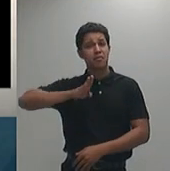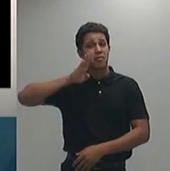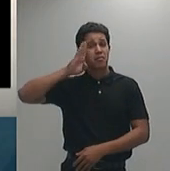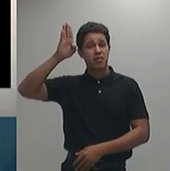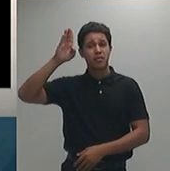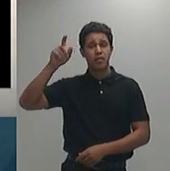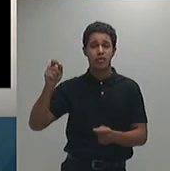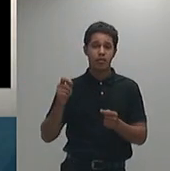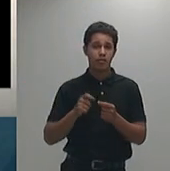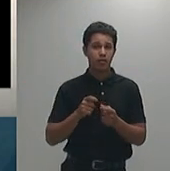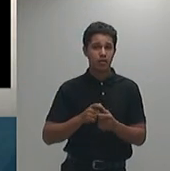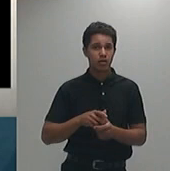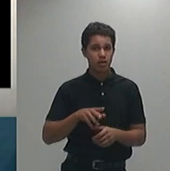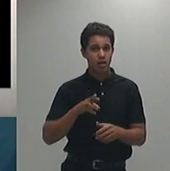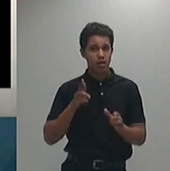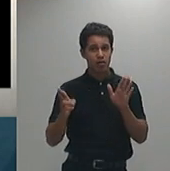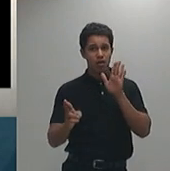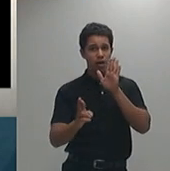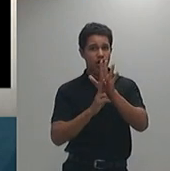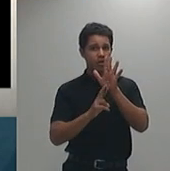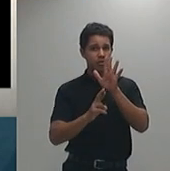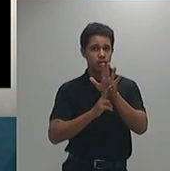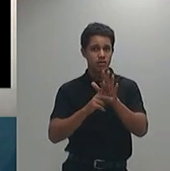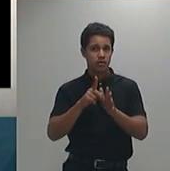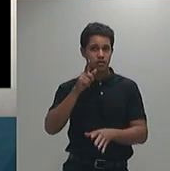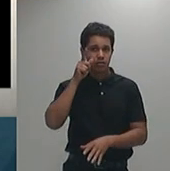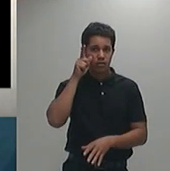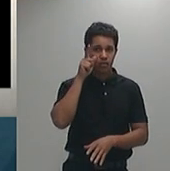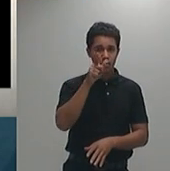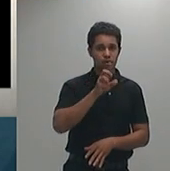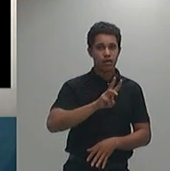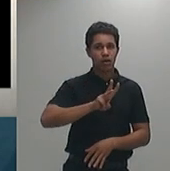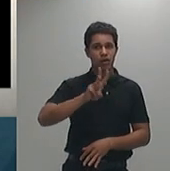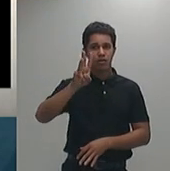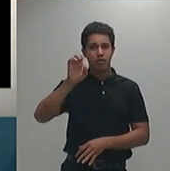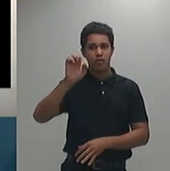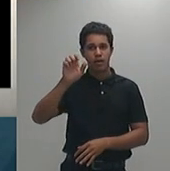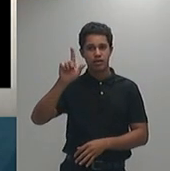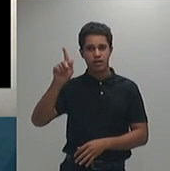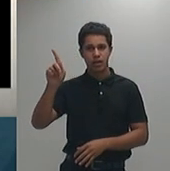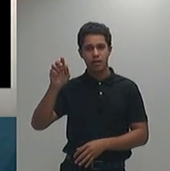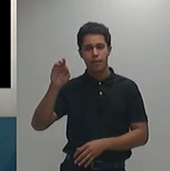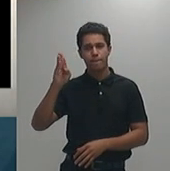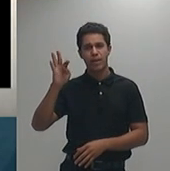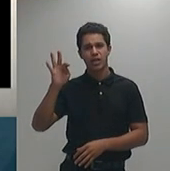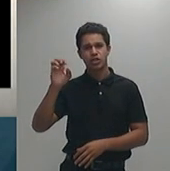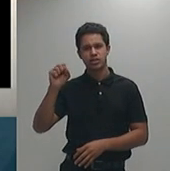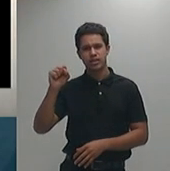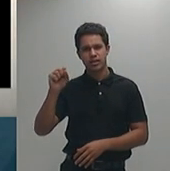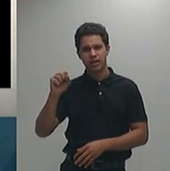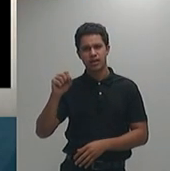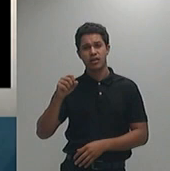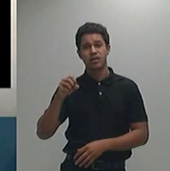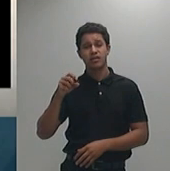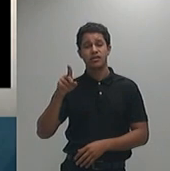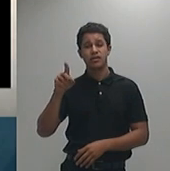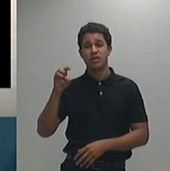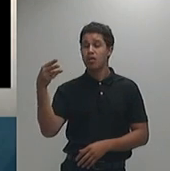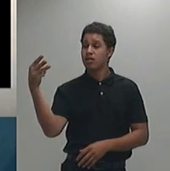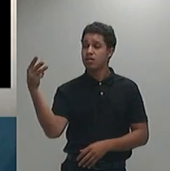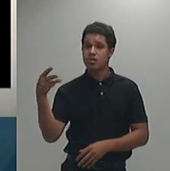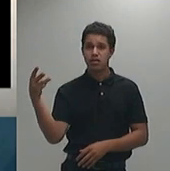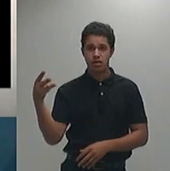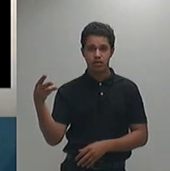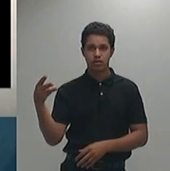interesses dos Senhores Wesley Batista e Wesley Batista que são terceiros nesse